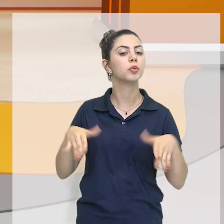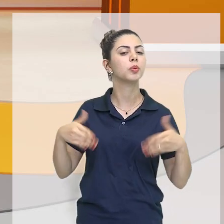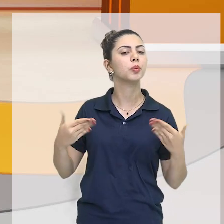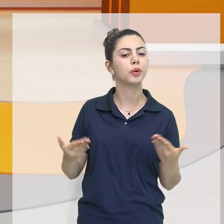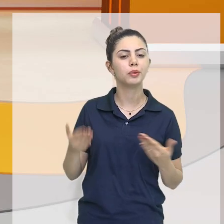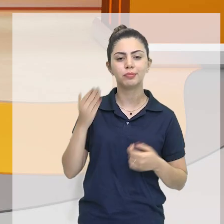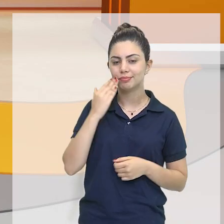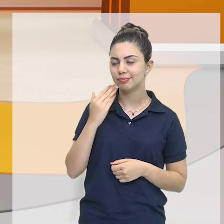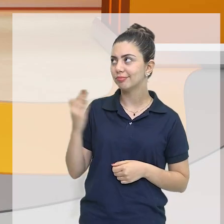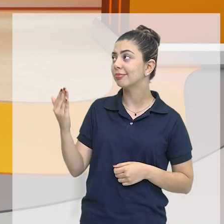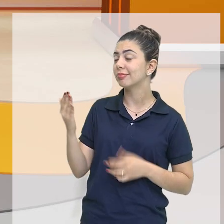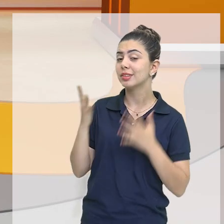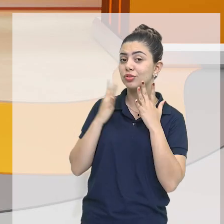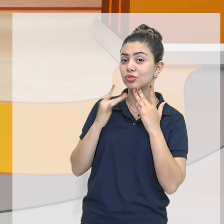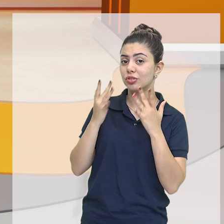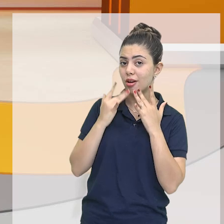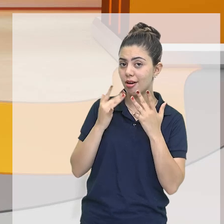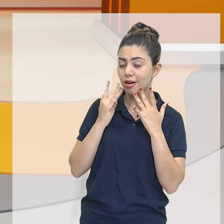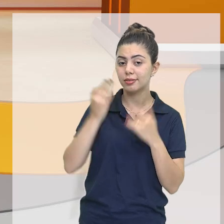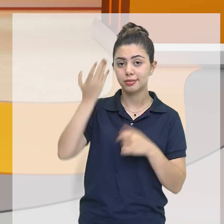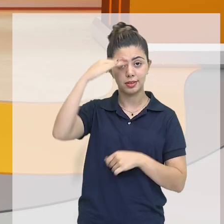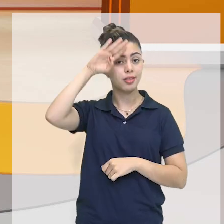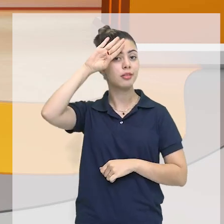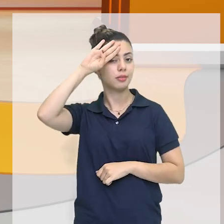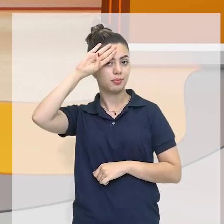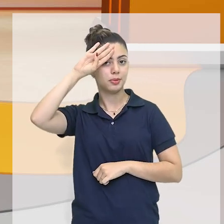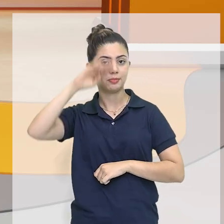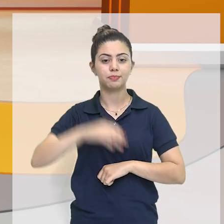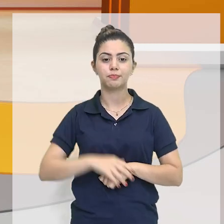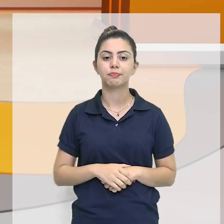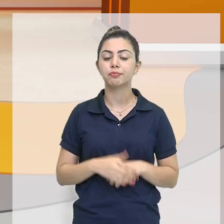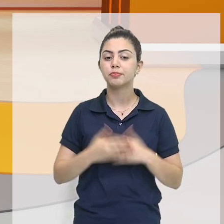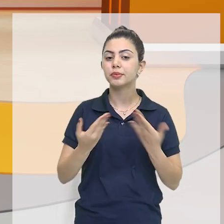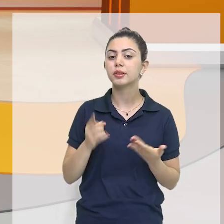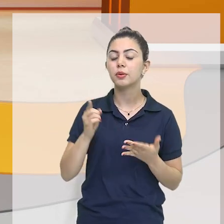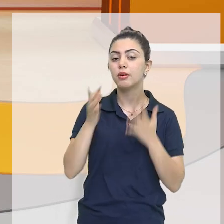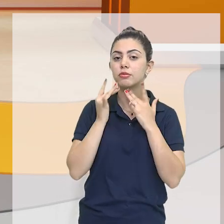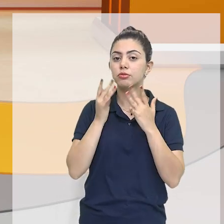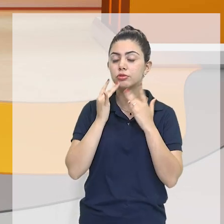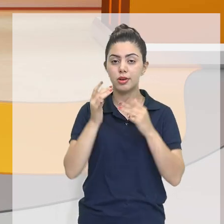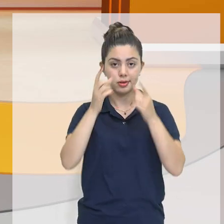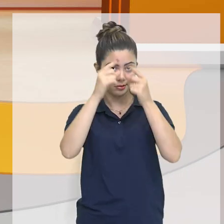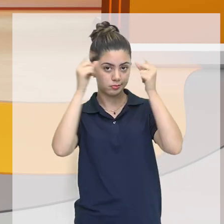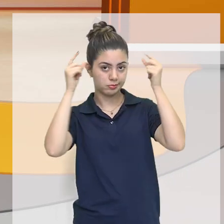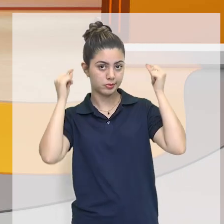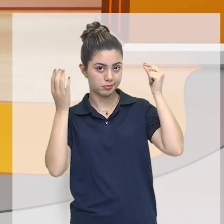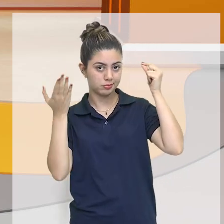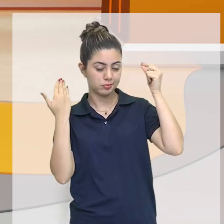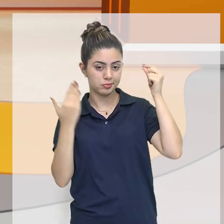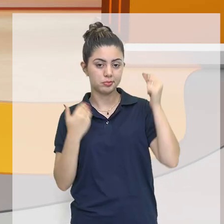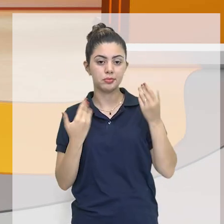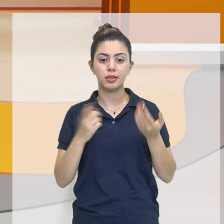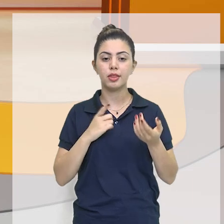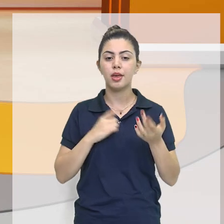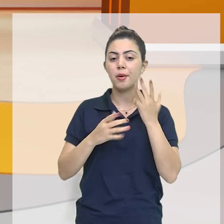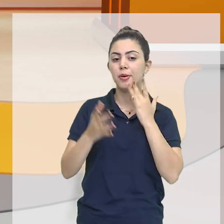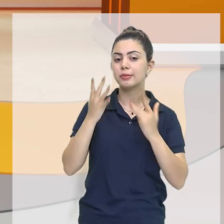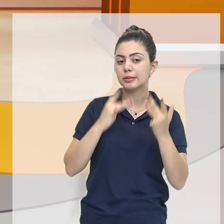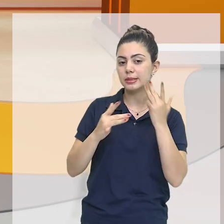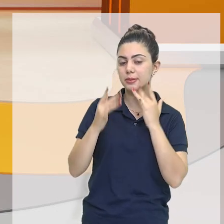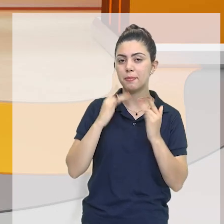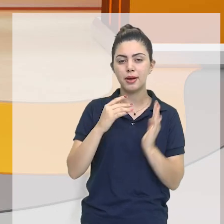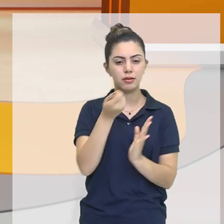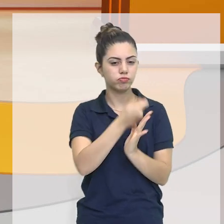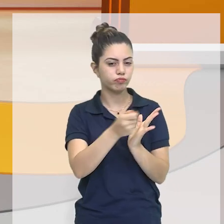do teatro, né, e drama. O teatro na Grécia Antiga, com peças escritas, né,